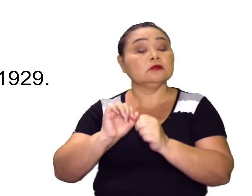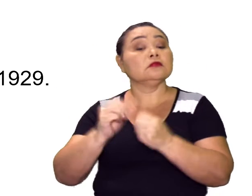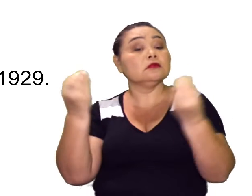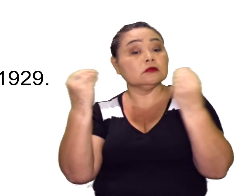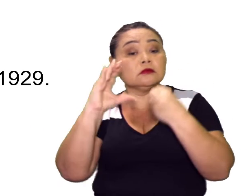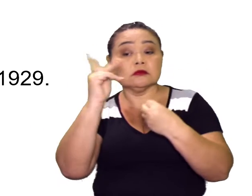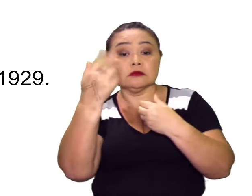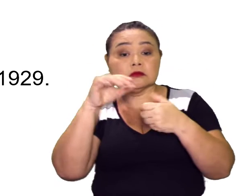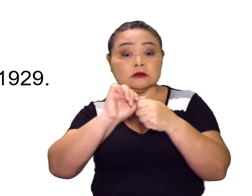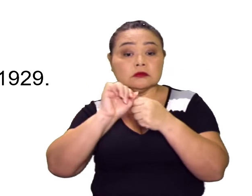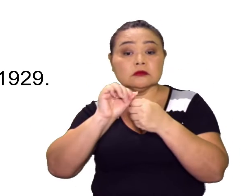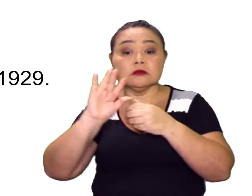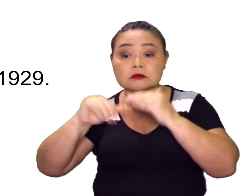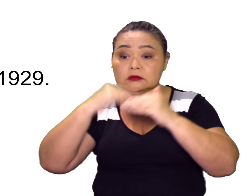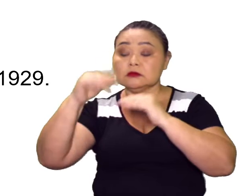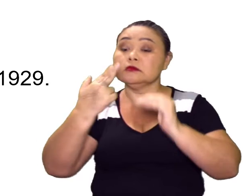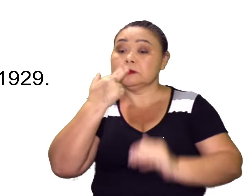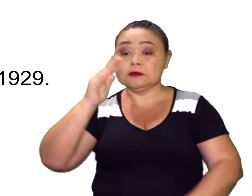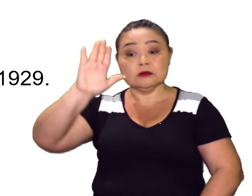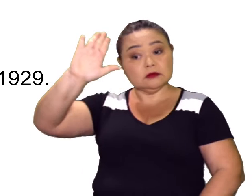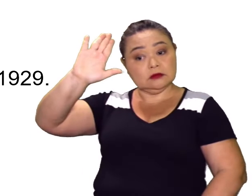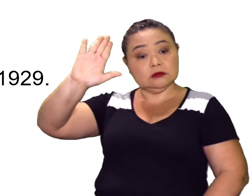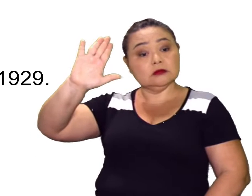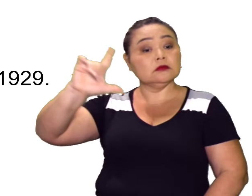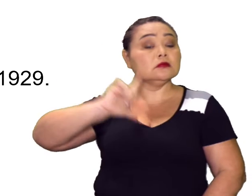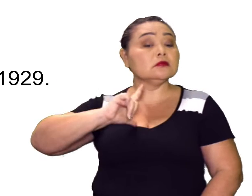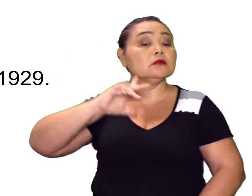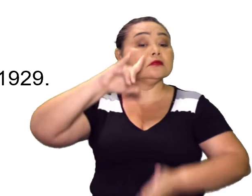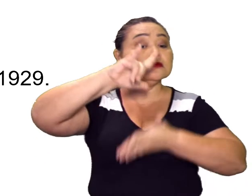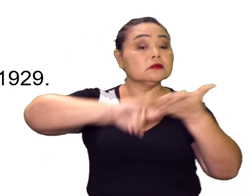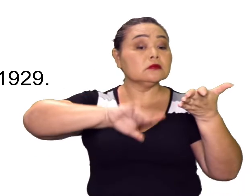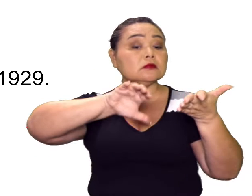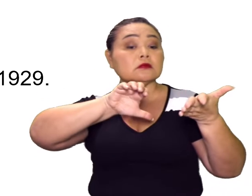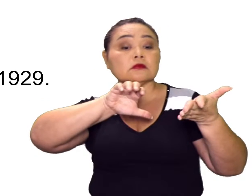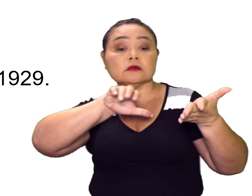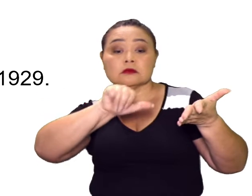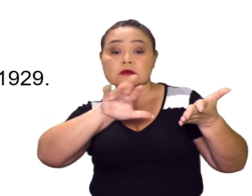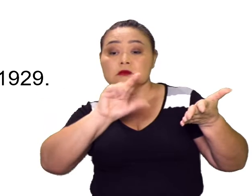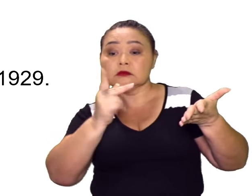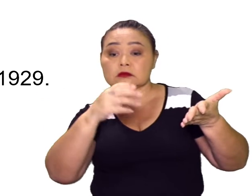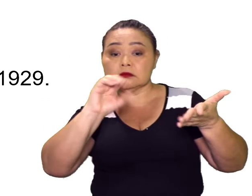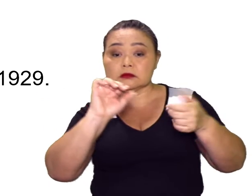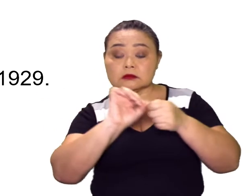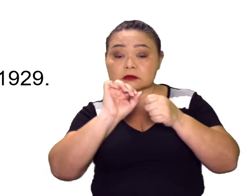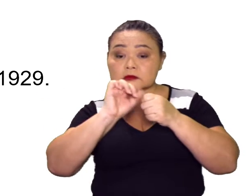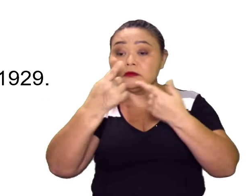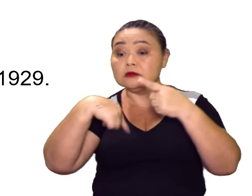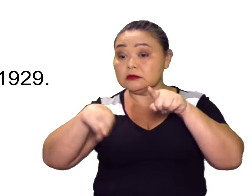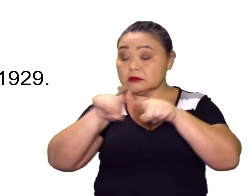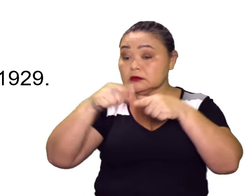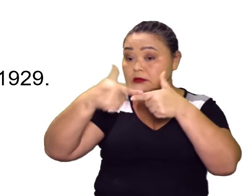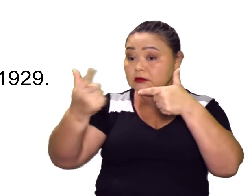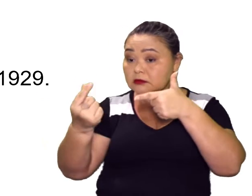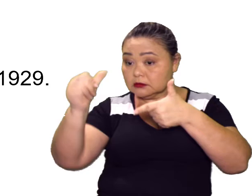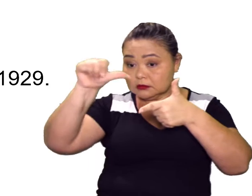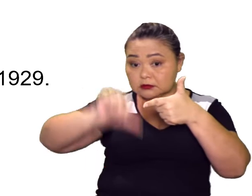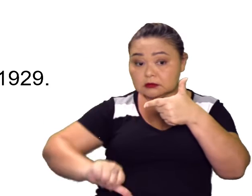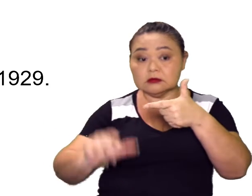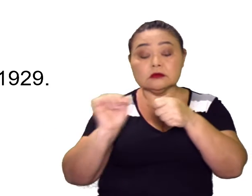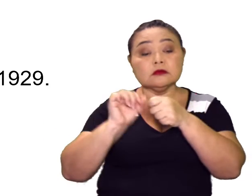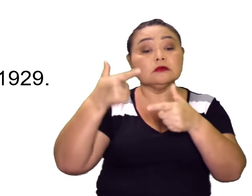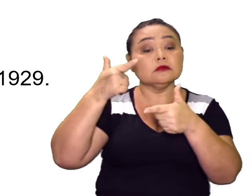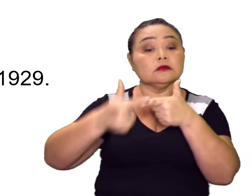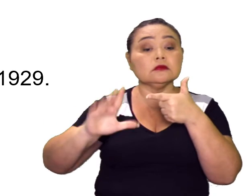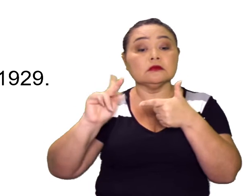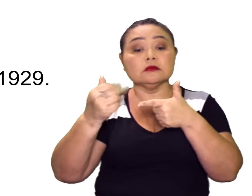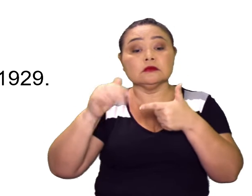C. Guerra do Chaco e a ascensão do nazismo. D. Tratado de Ayacucho e Grande Depressão. E letra E.